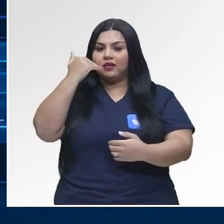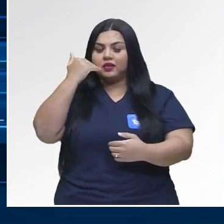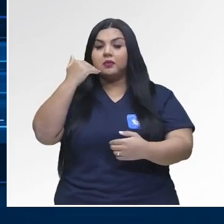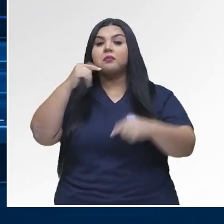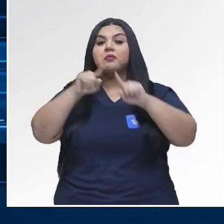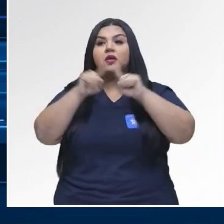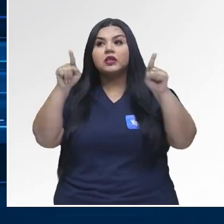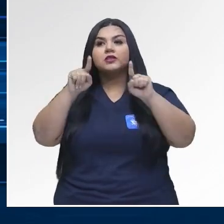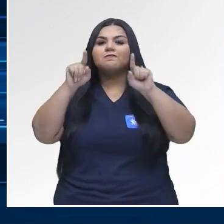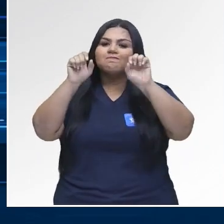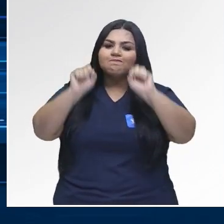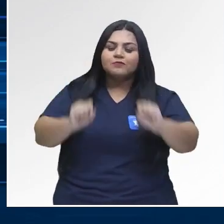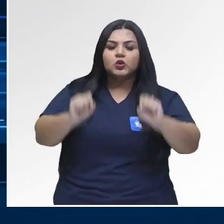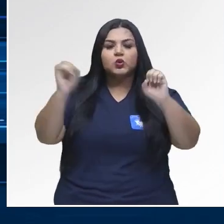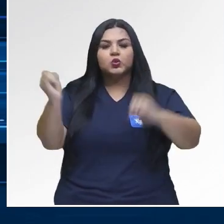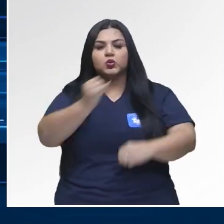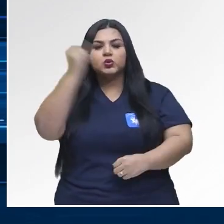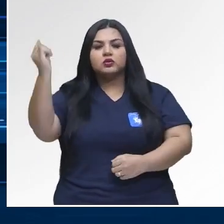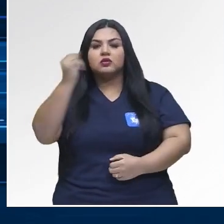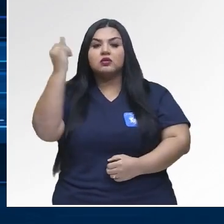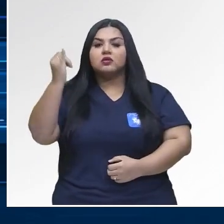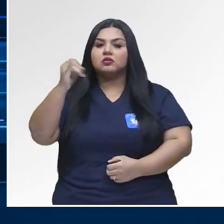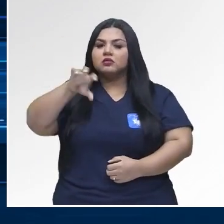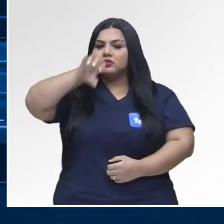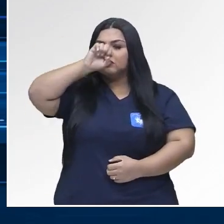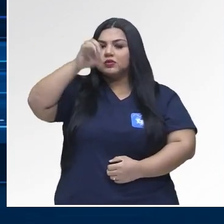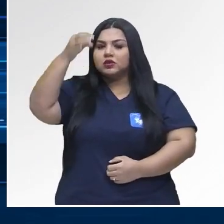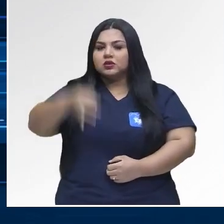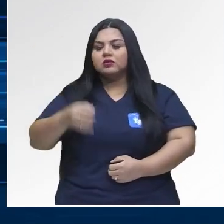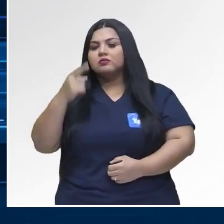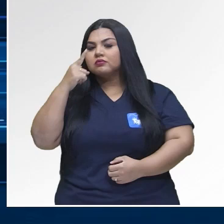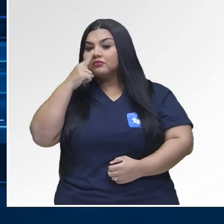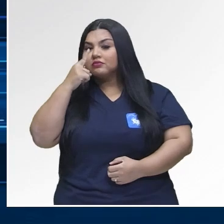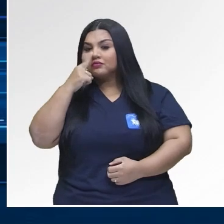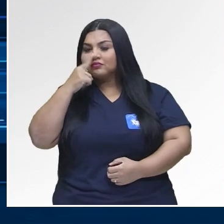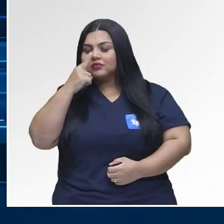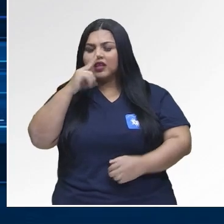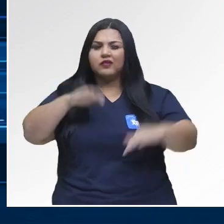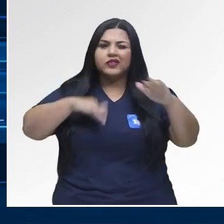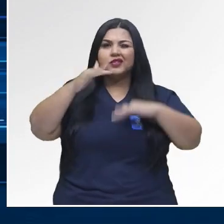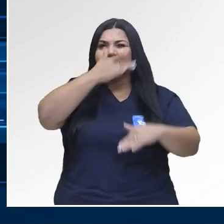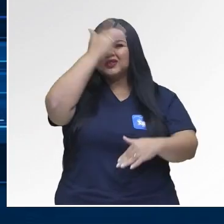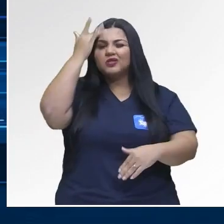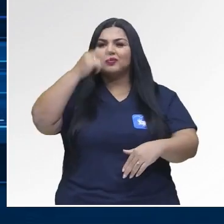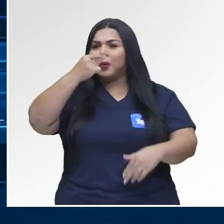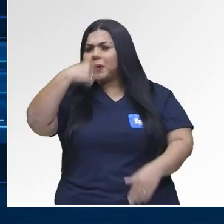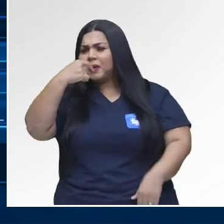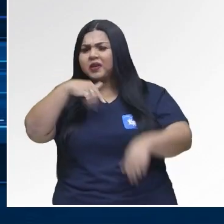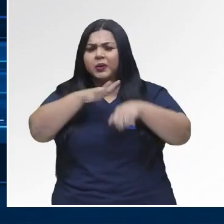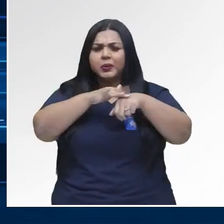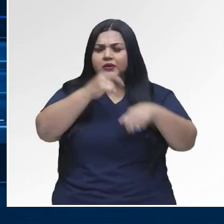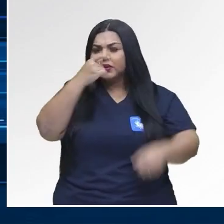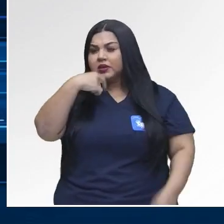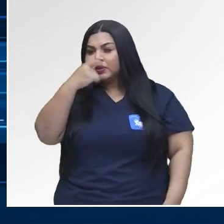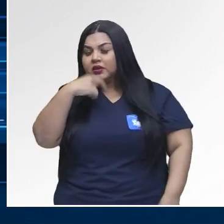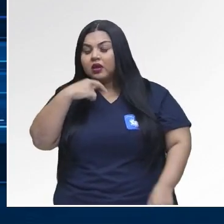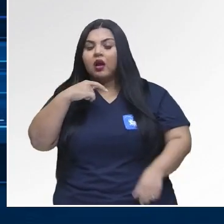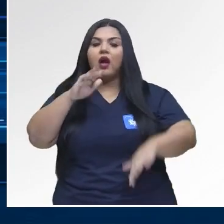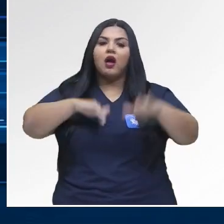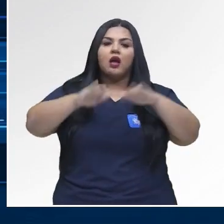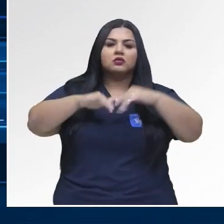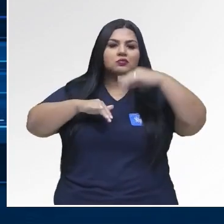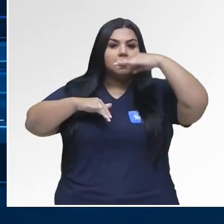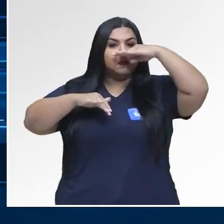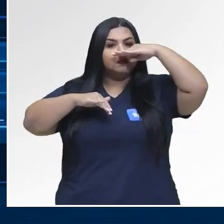respire corretamente, respire pelo nariz, tá bom? Então, às vezes a pessoa está gripada e pode acontecer de ela vir a respirar